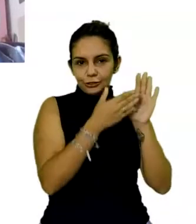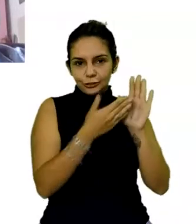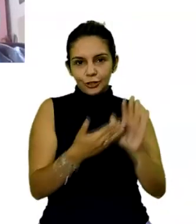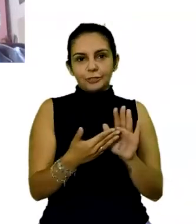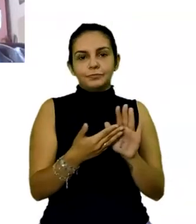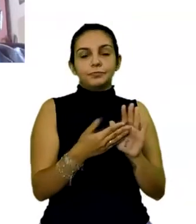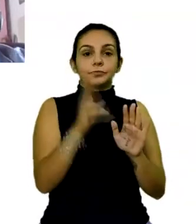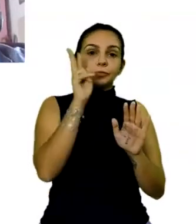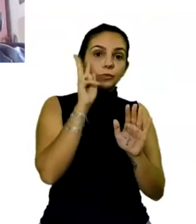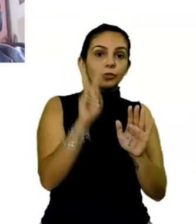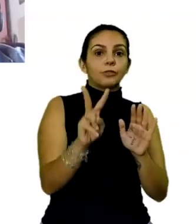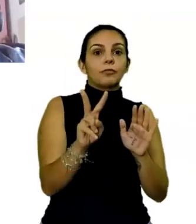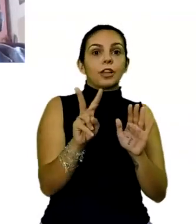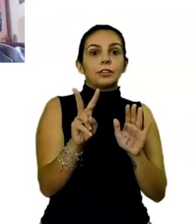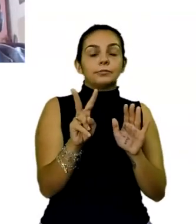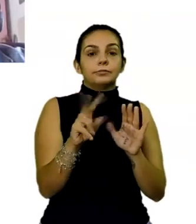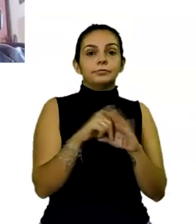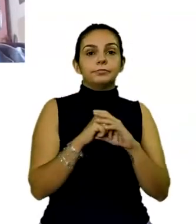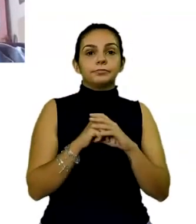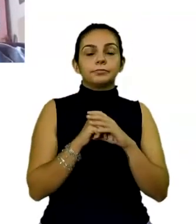literatura, que você vê o